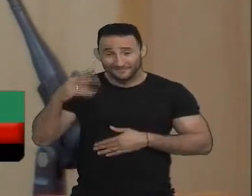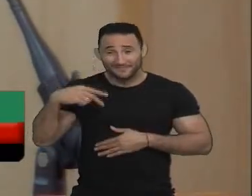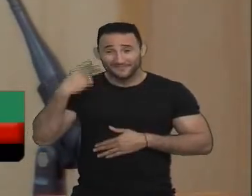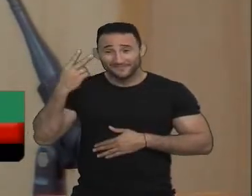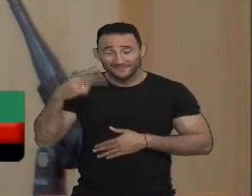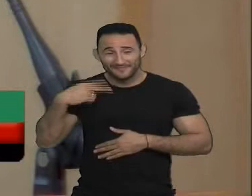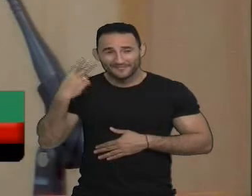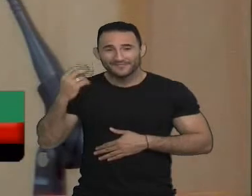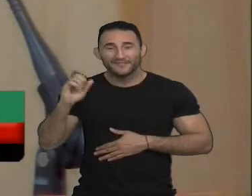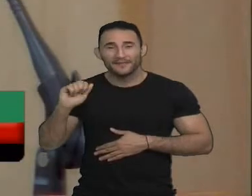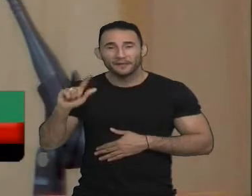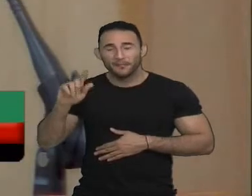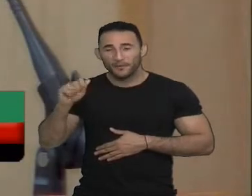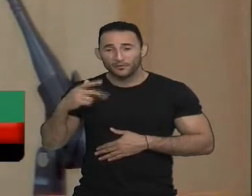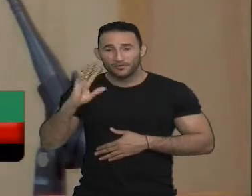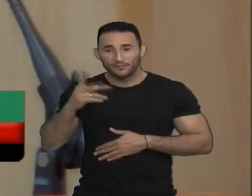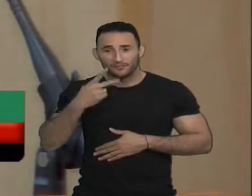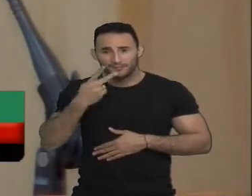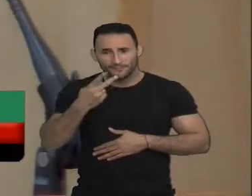e já solicitado